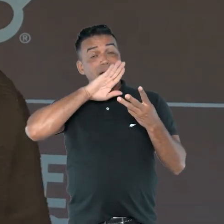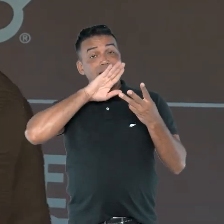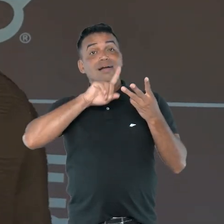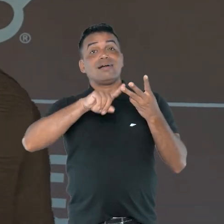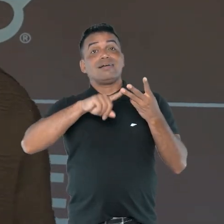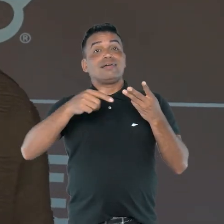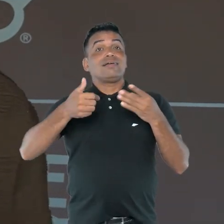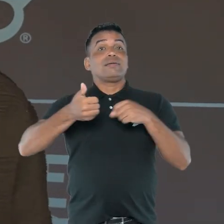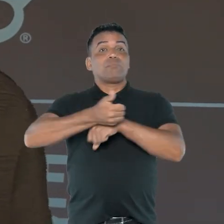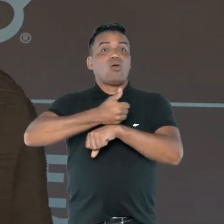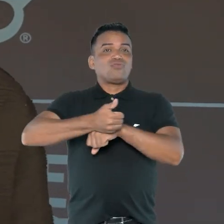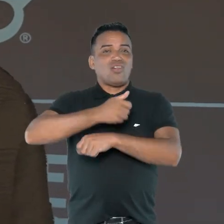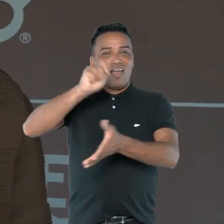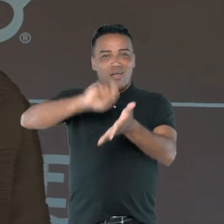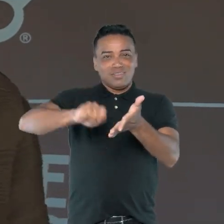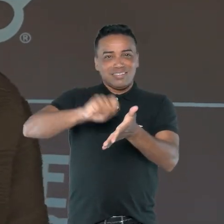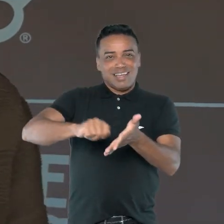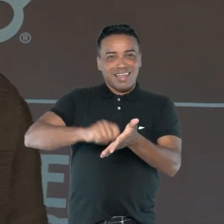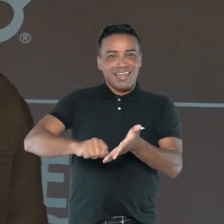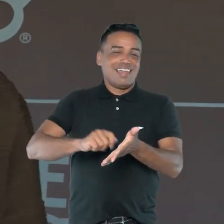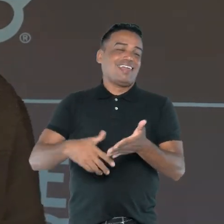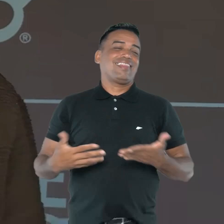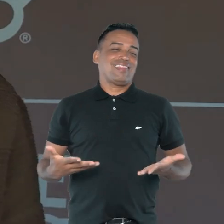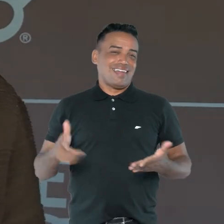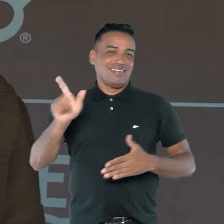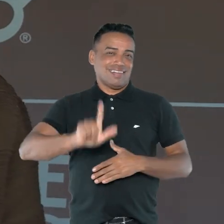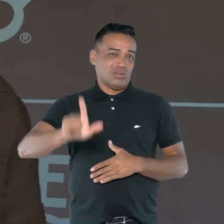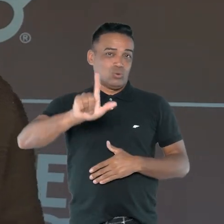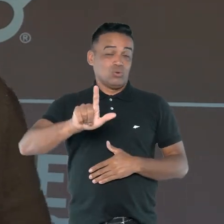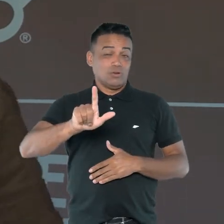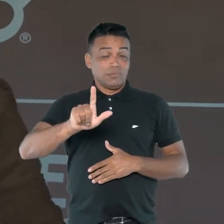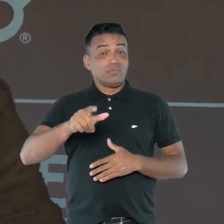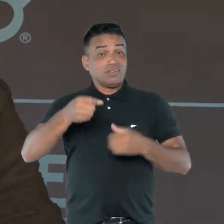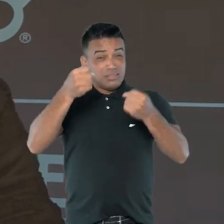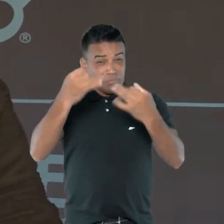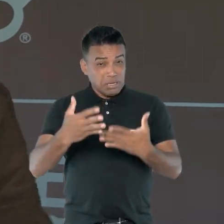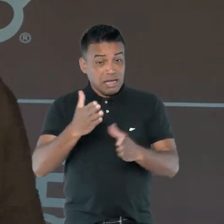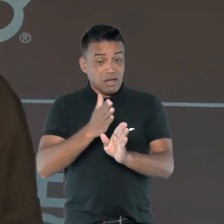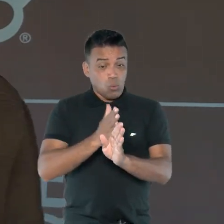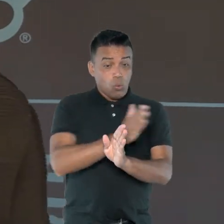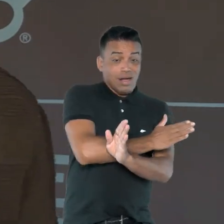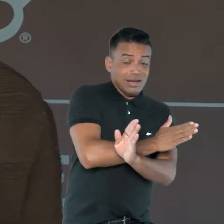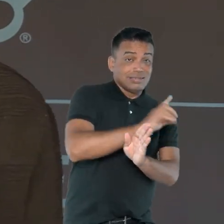muitos projetos aí pela frente, mas daria para a gente dizer um pouco